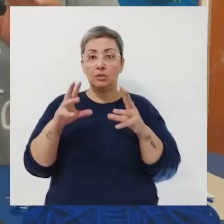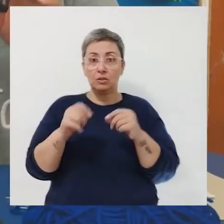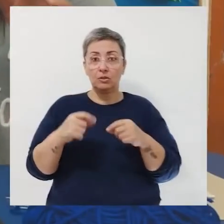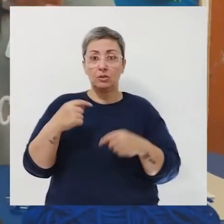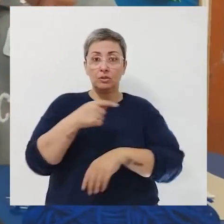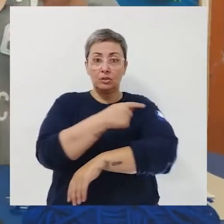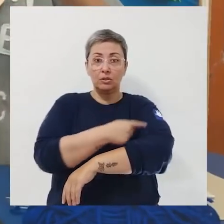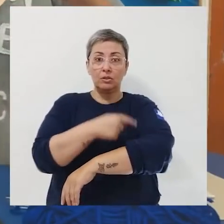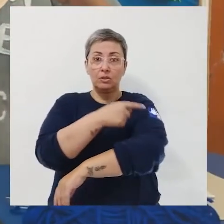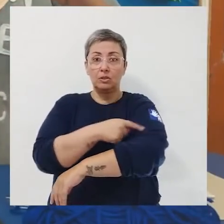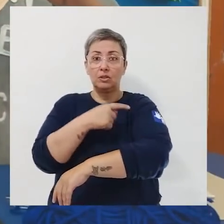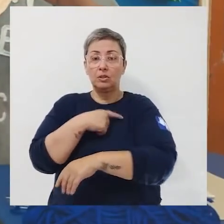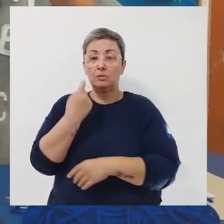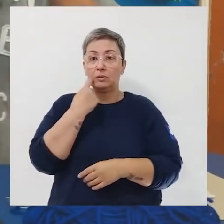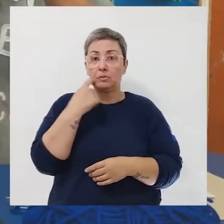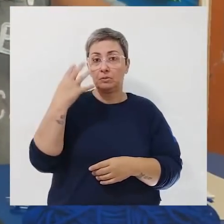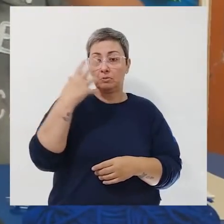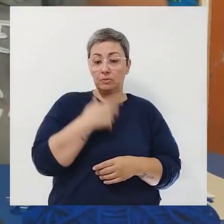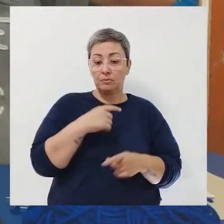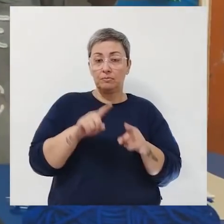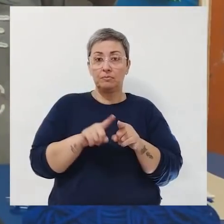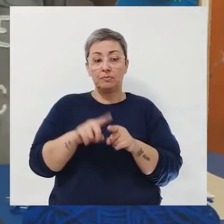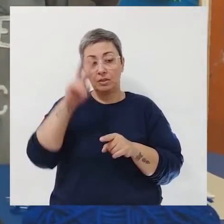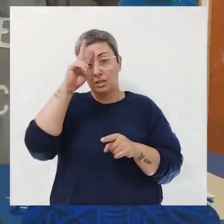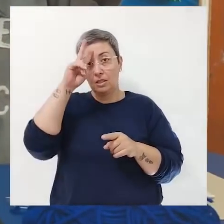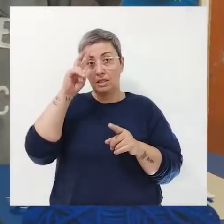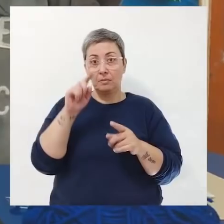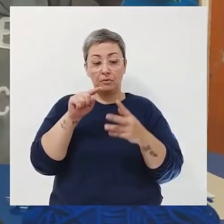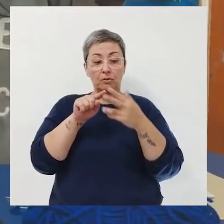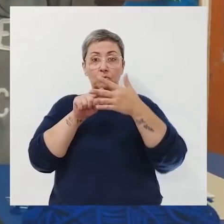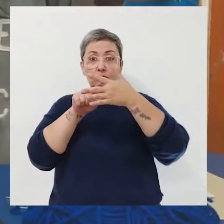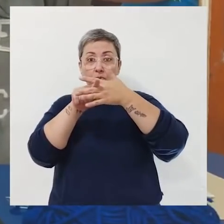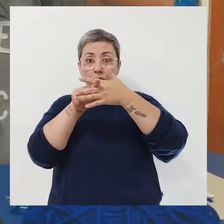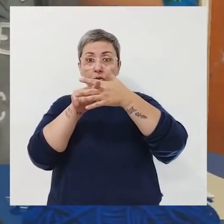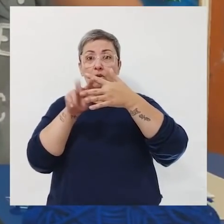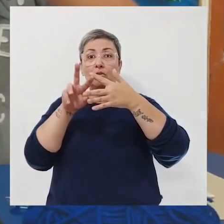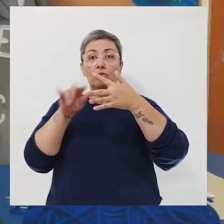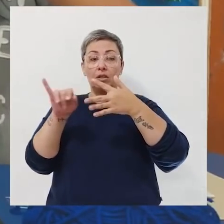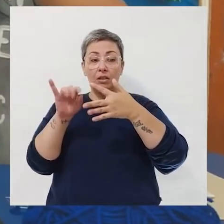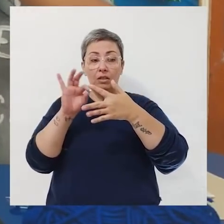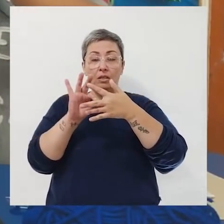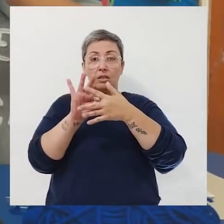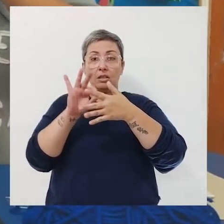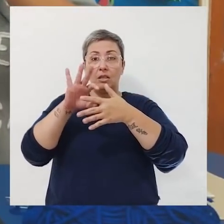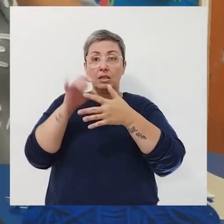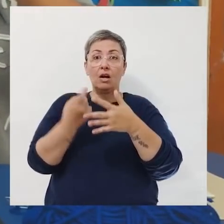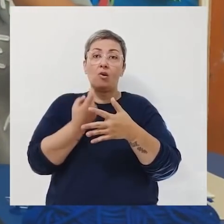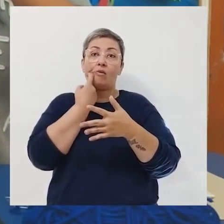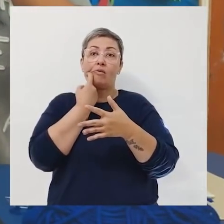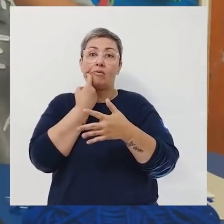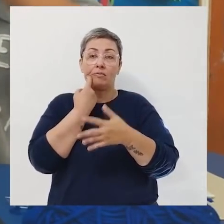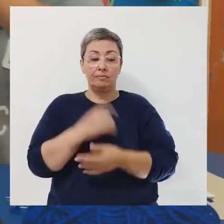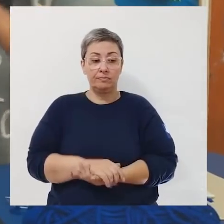do peixe, para ficar bem bonitinho, tá? Lembrando de fazer um furinho aqui em cima, porque é onde vai entrar o nosso anzol na hora